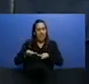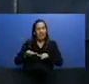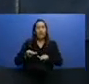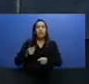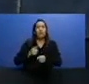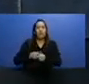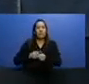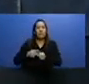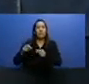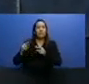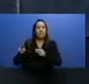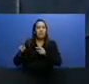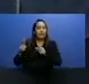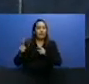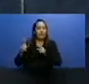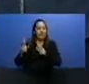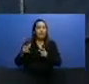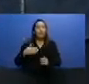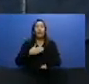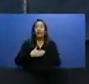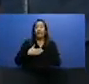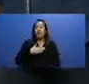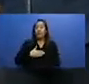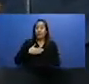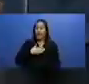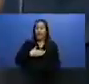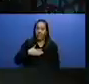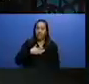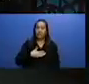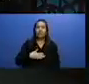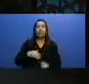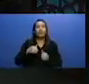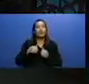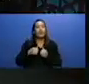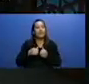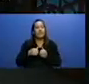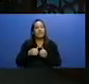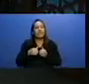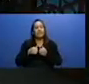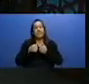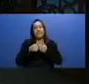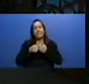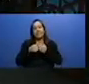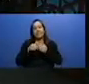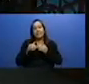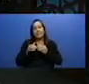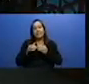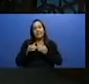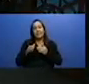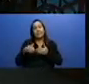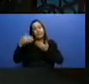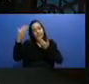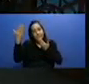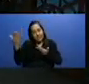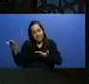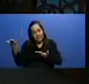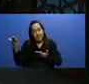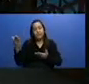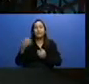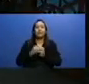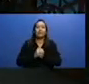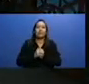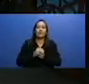cidade para morar aqui e gostaram, né? Porque estão aqui. Então, fica a nossa homenagem para a nossa